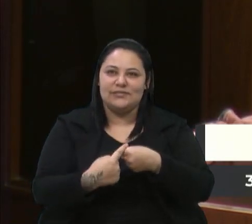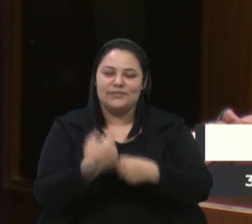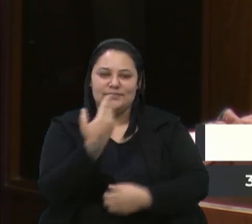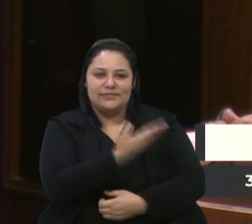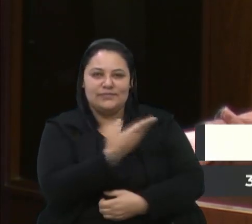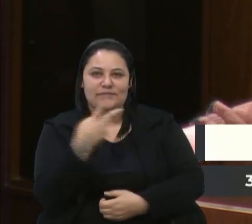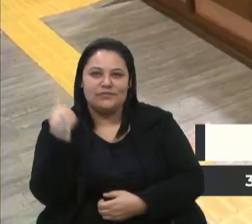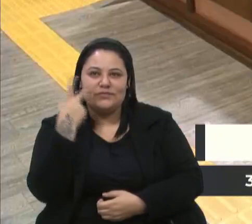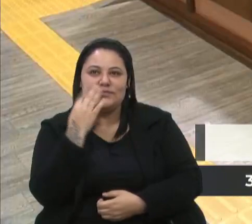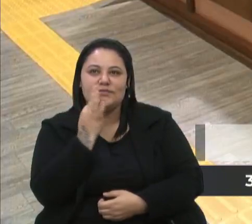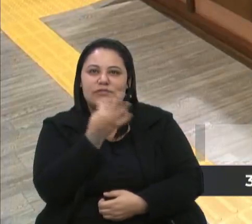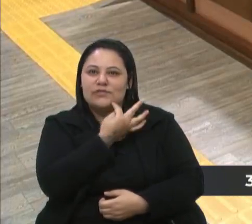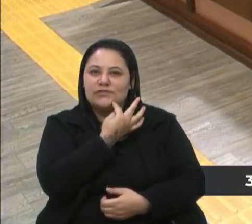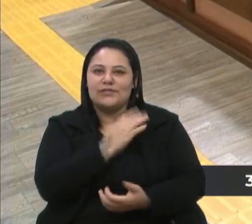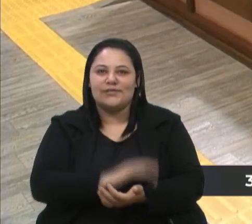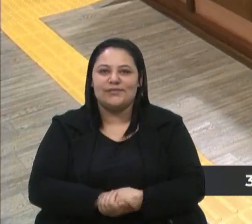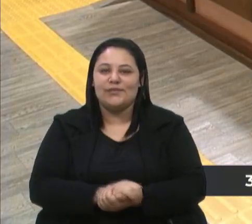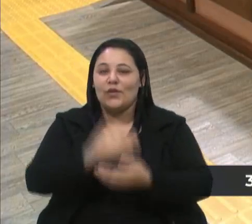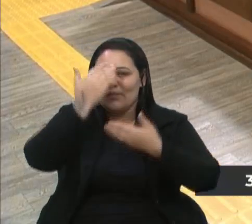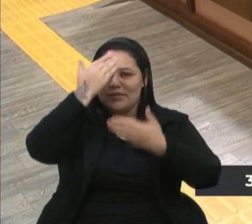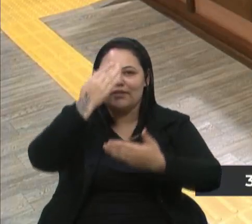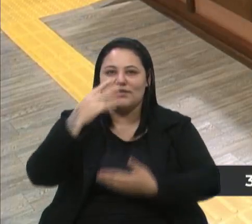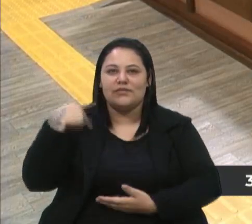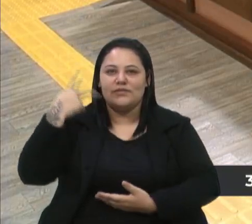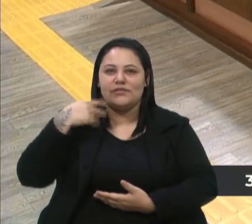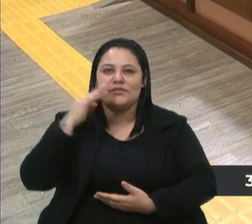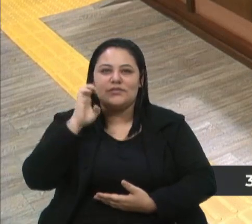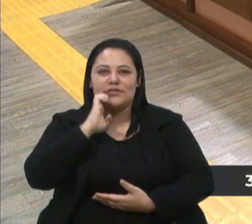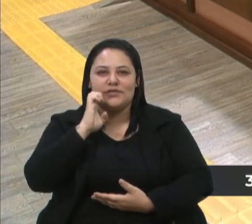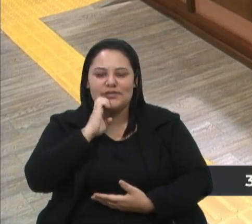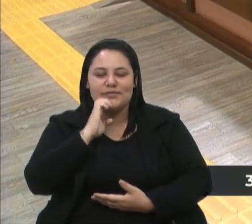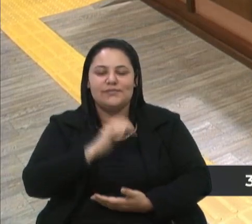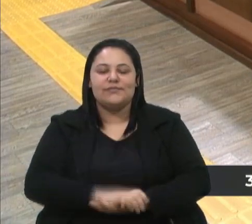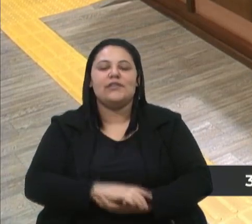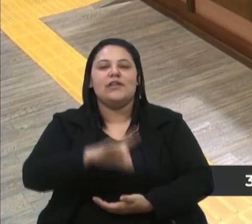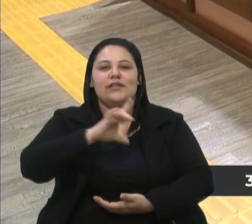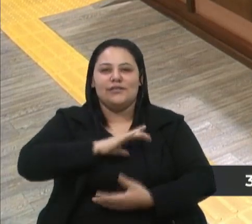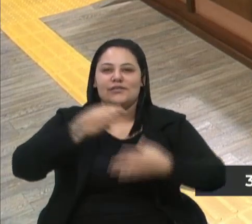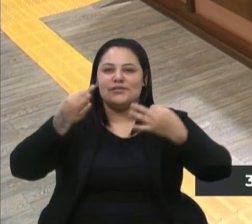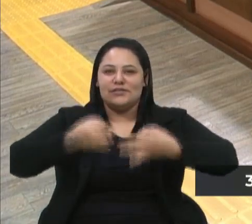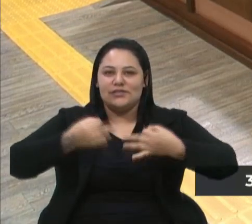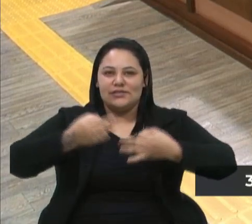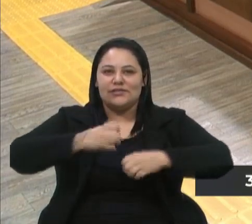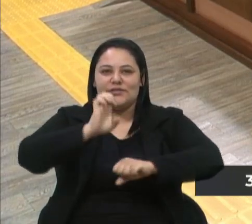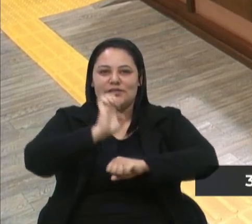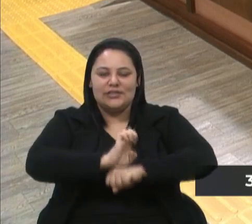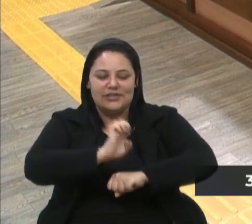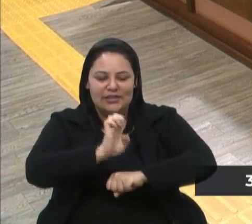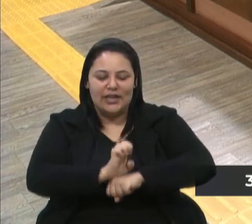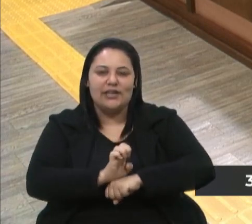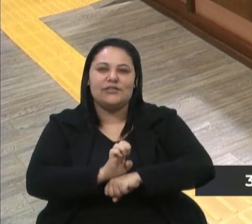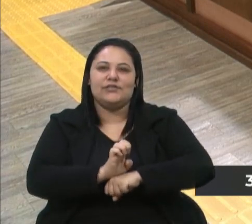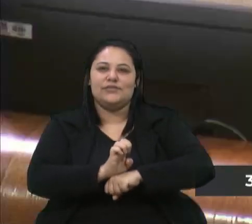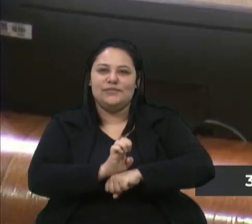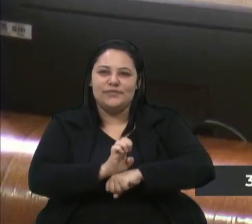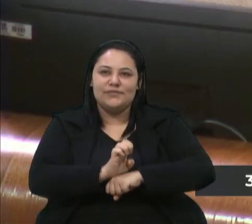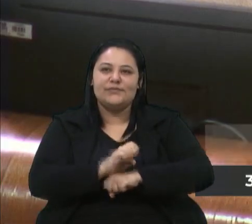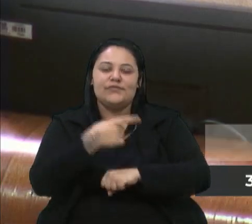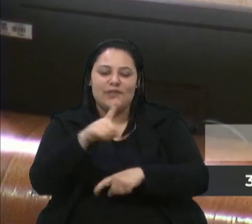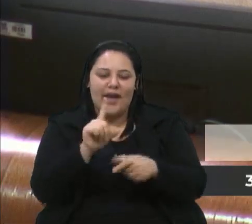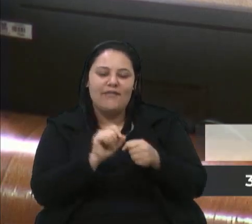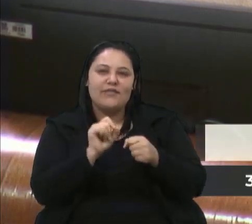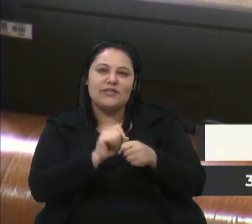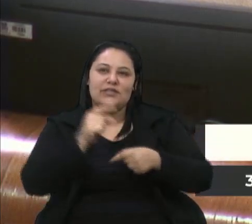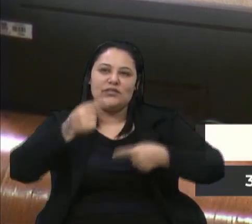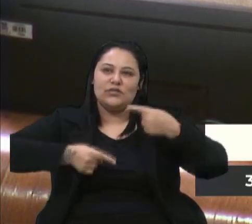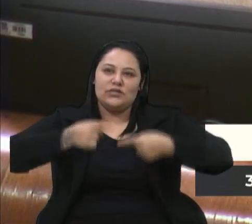vereadora Tati. Obrigada, vereadora Estela. Eu tenho certeza que o Estado não se furtará dessa discussão e a gente precisa, de fato,